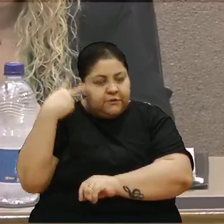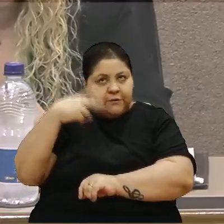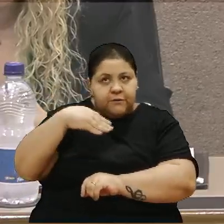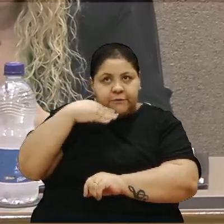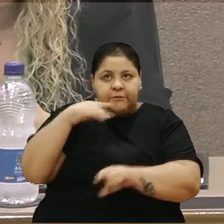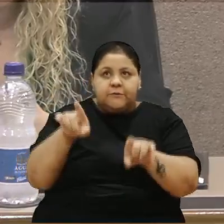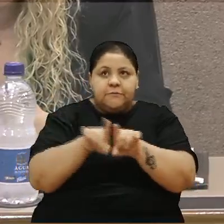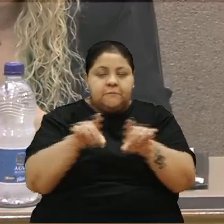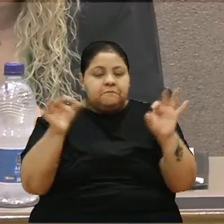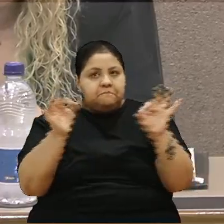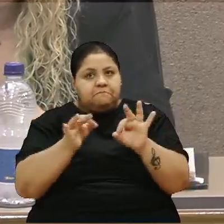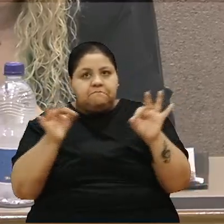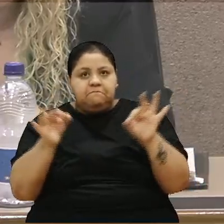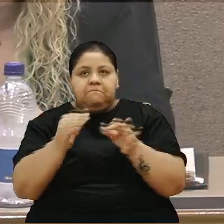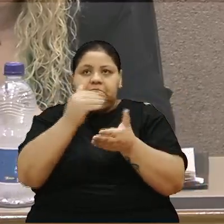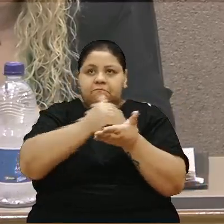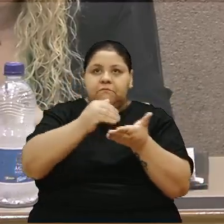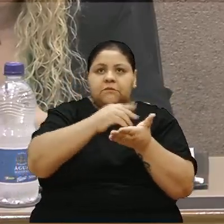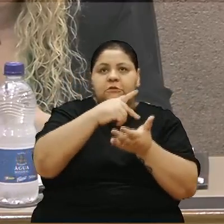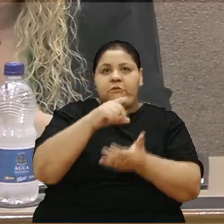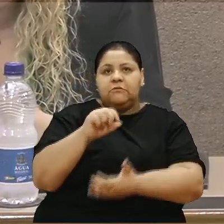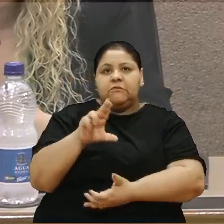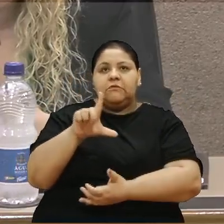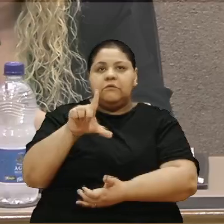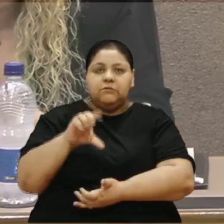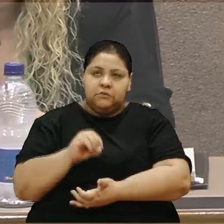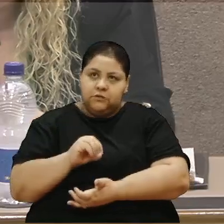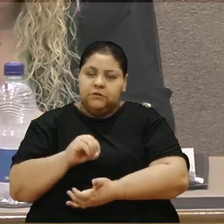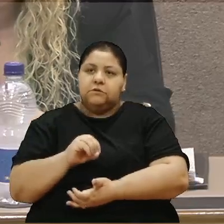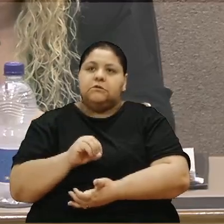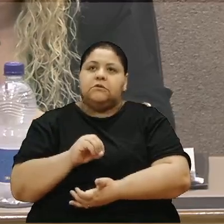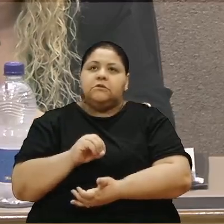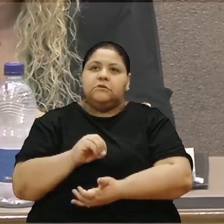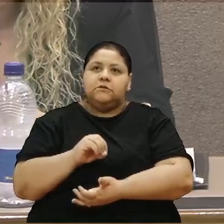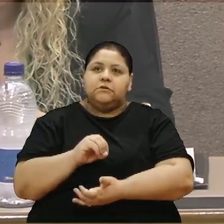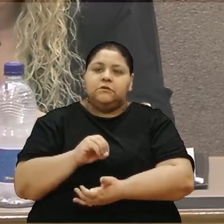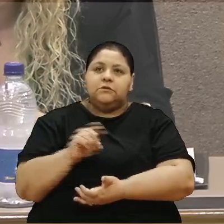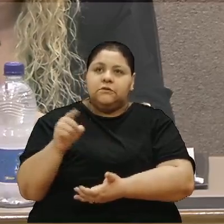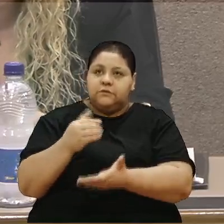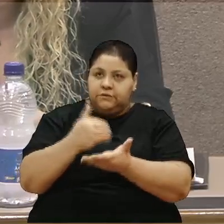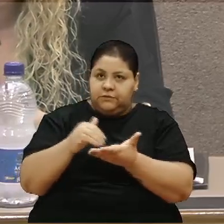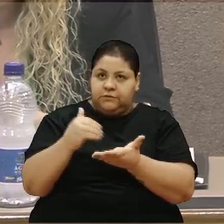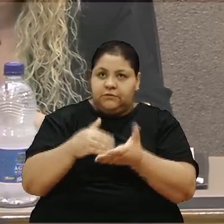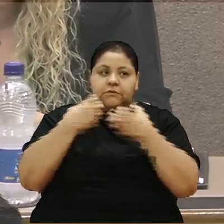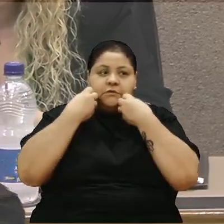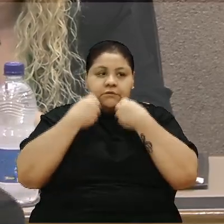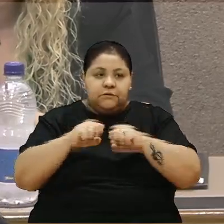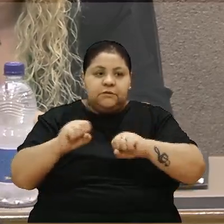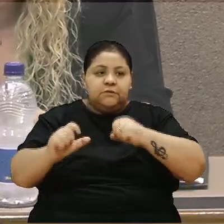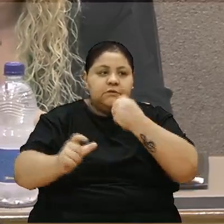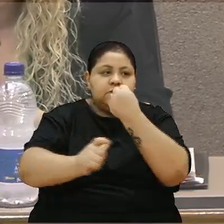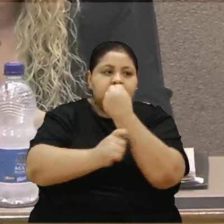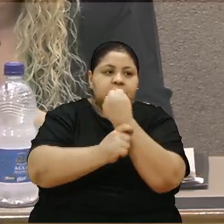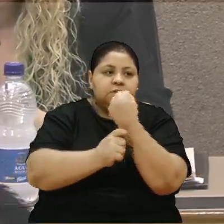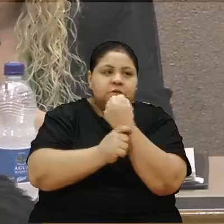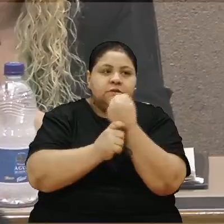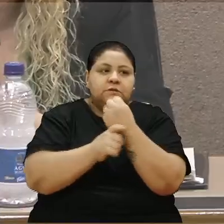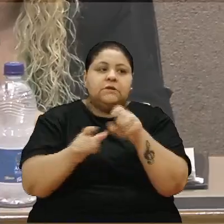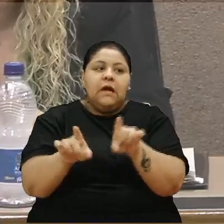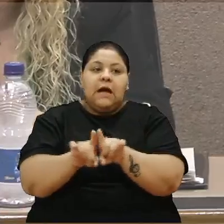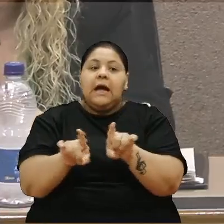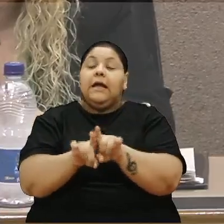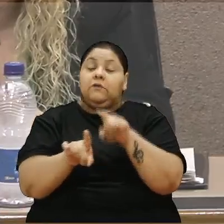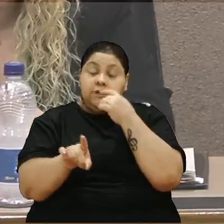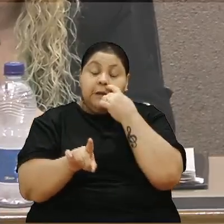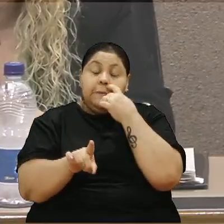também elogiar aí o secretário Paulo, né, quem é o secretário da nossa Secretaria de Segurança, né, o coronel Luiz,